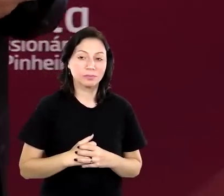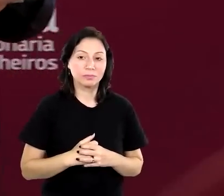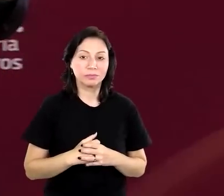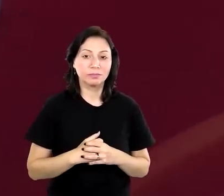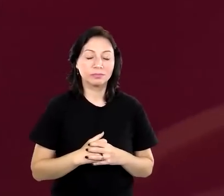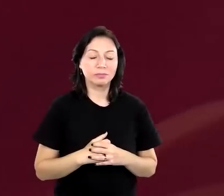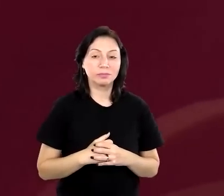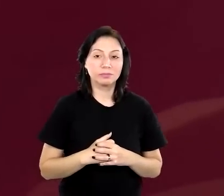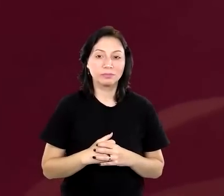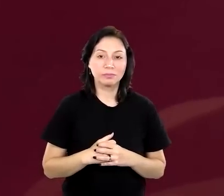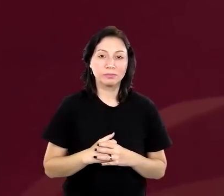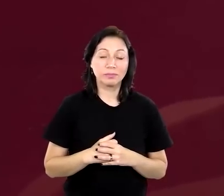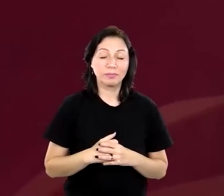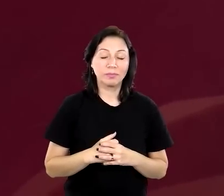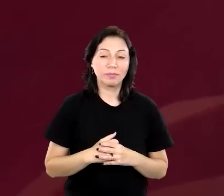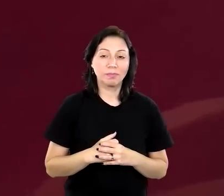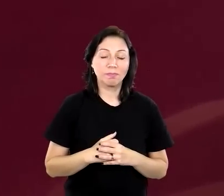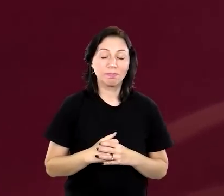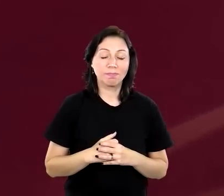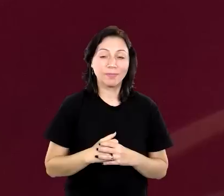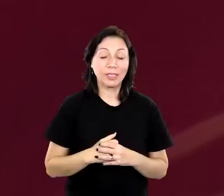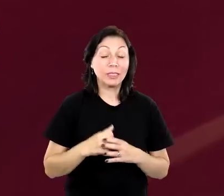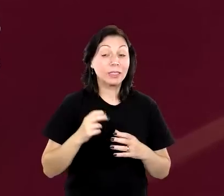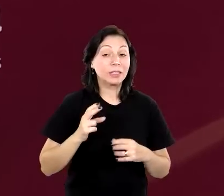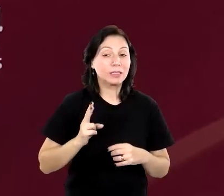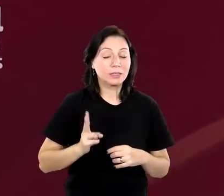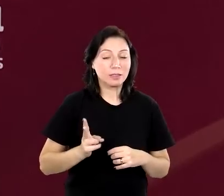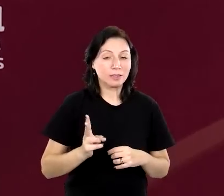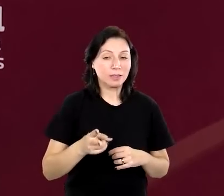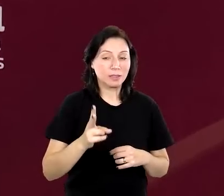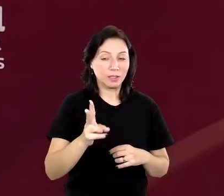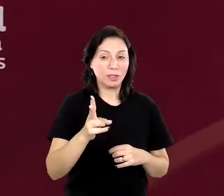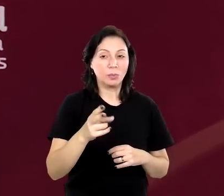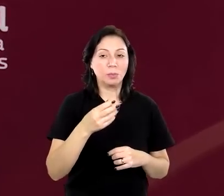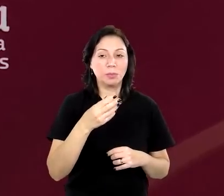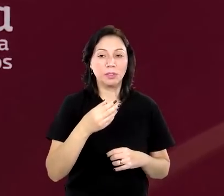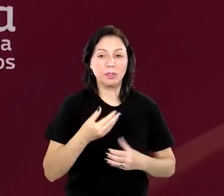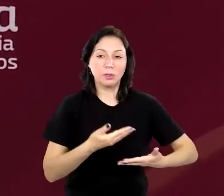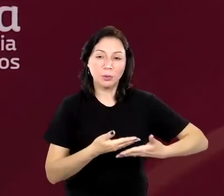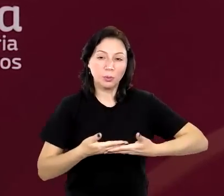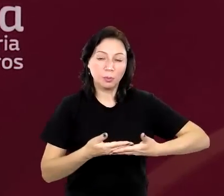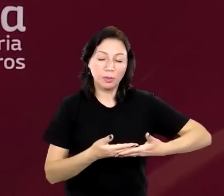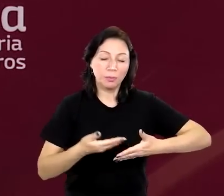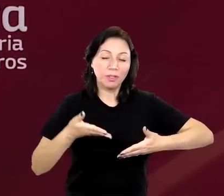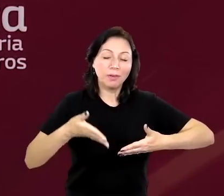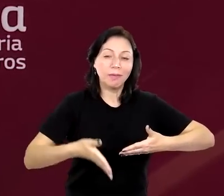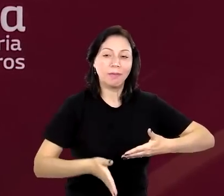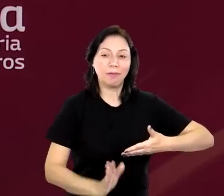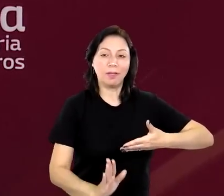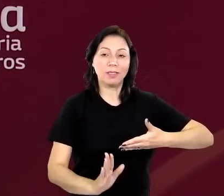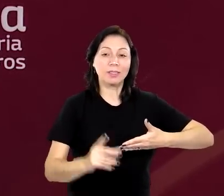criança, nasce um projeto de Deus para ser concretizado na história.